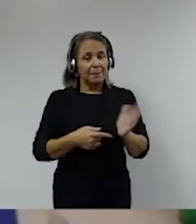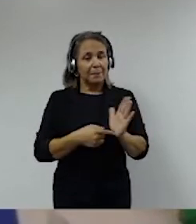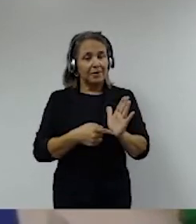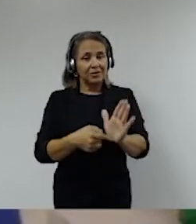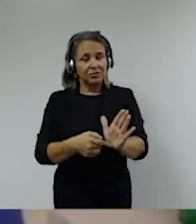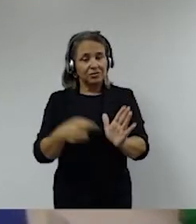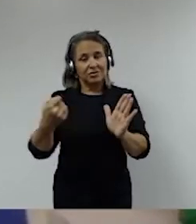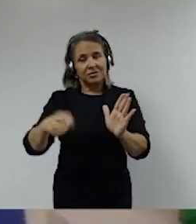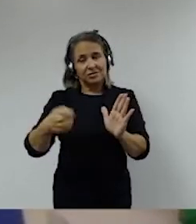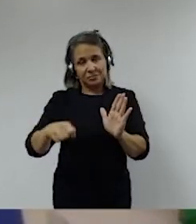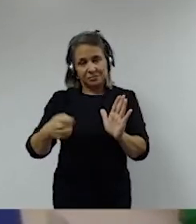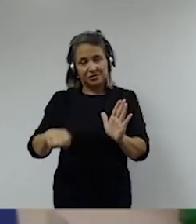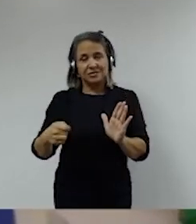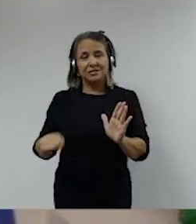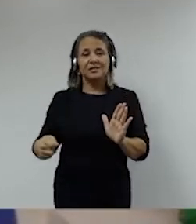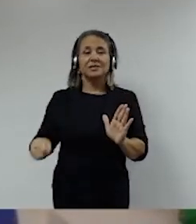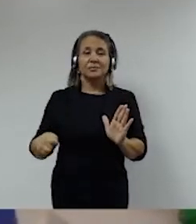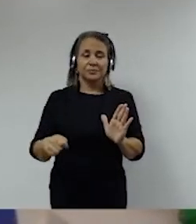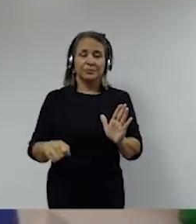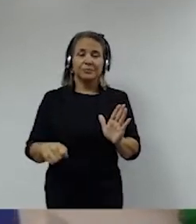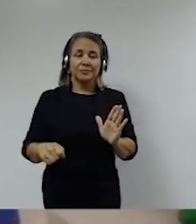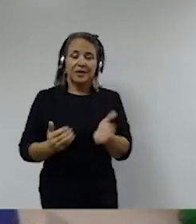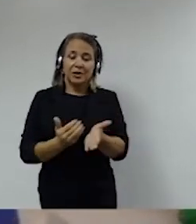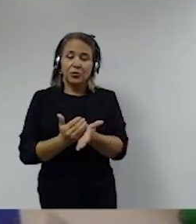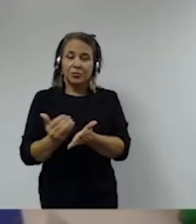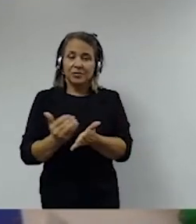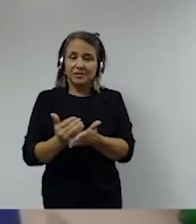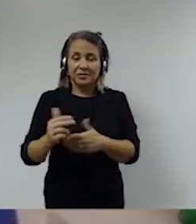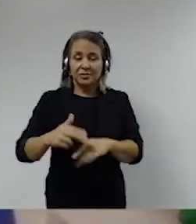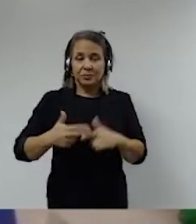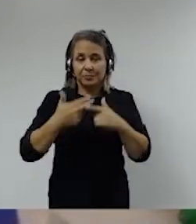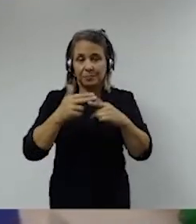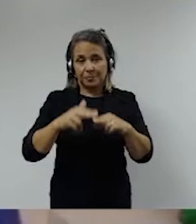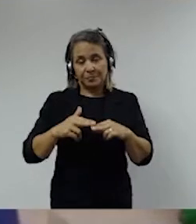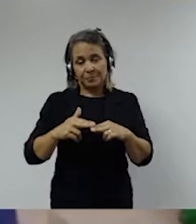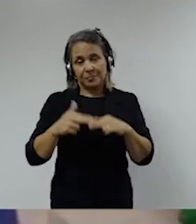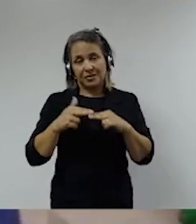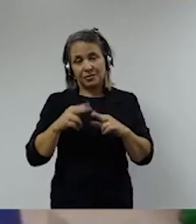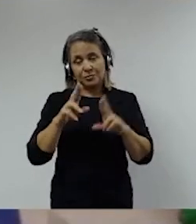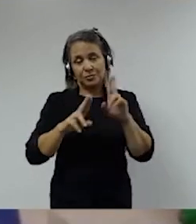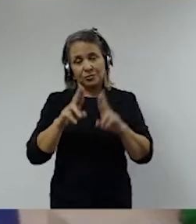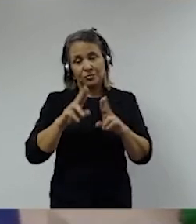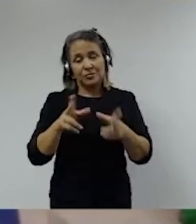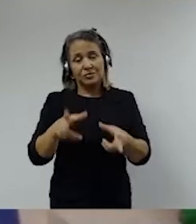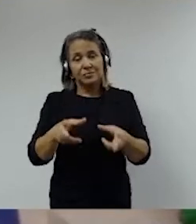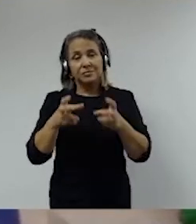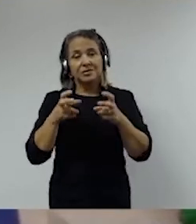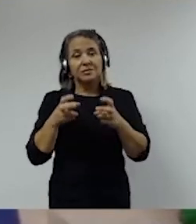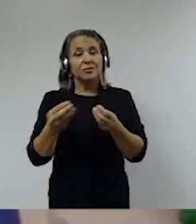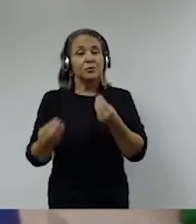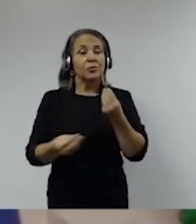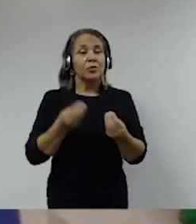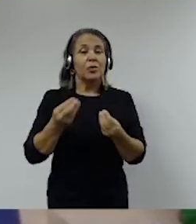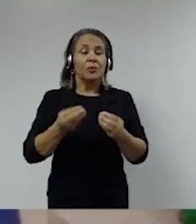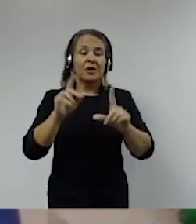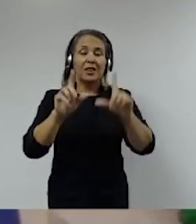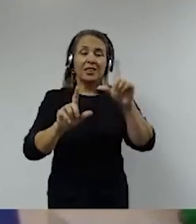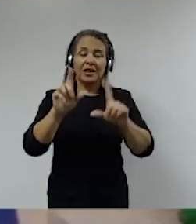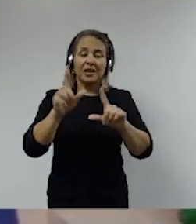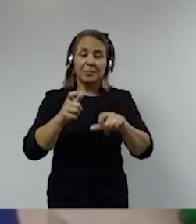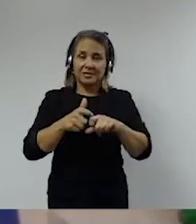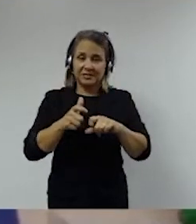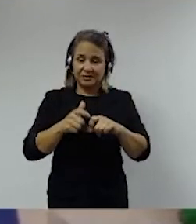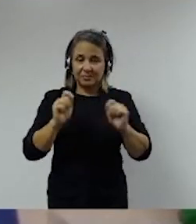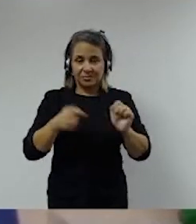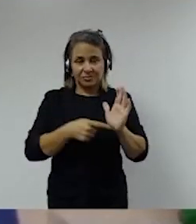crescentes necessidades, e a partir de sua maior utilização, percebeu-se o quanto a telemedicina pode